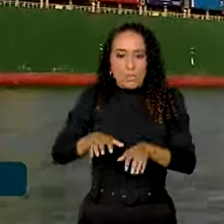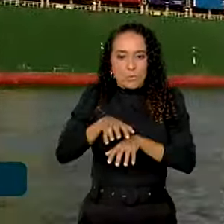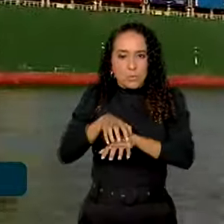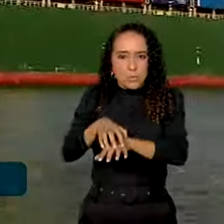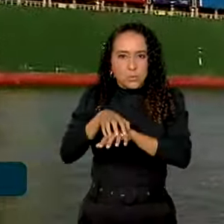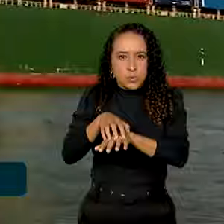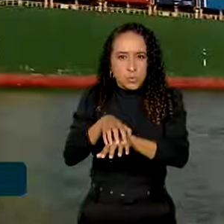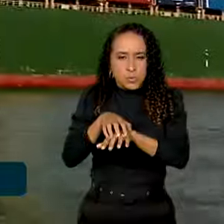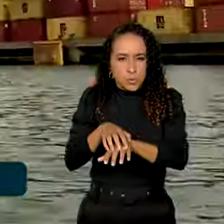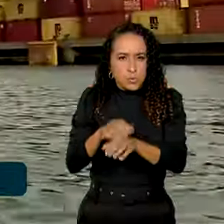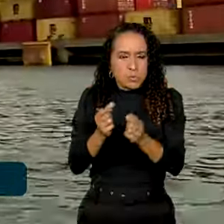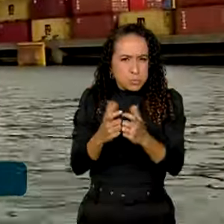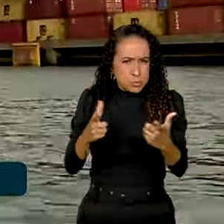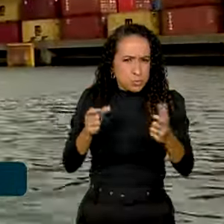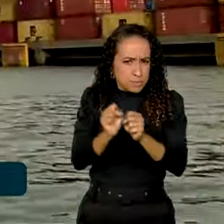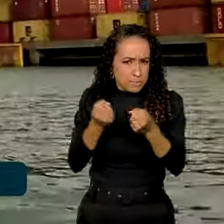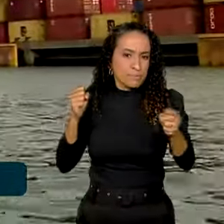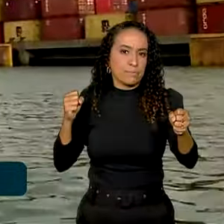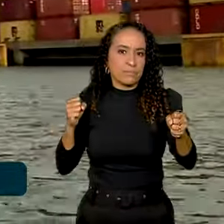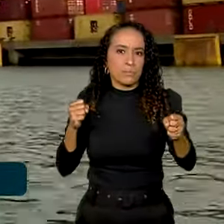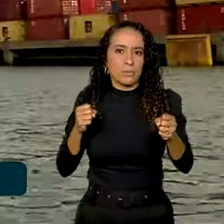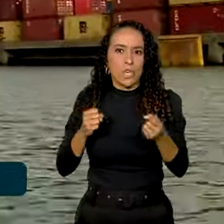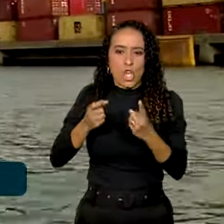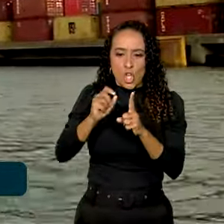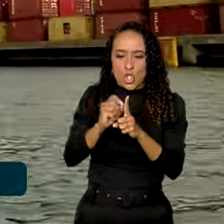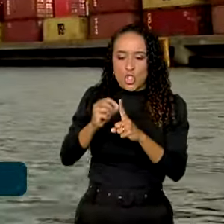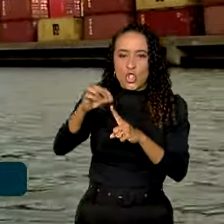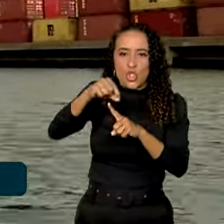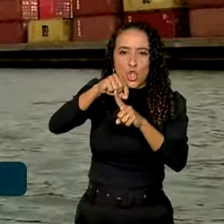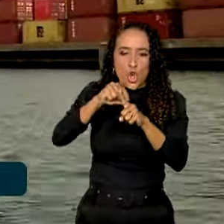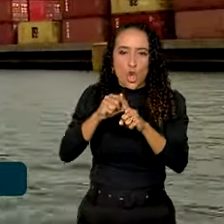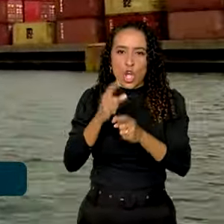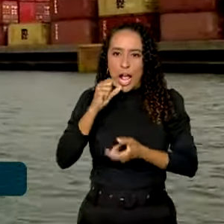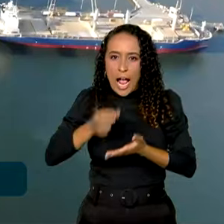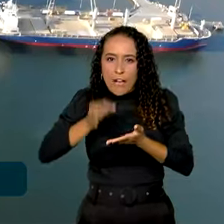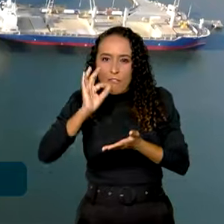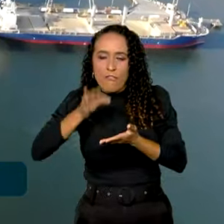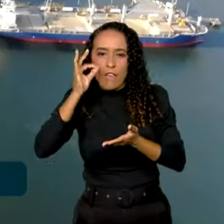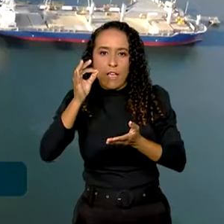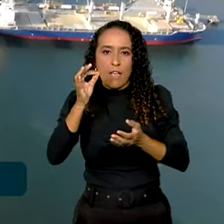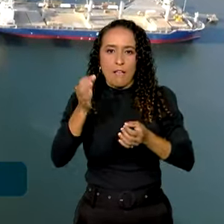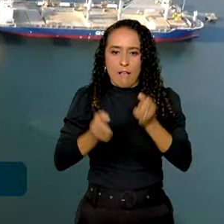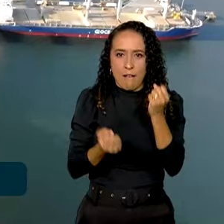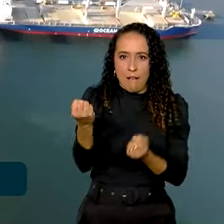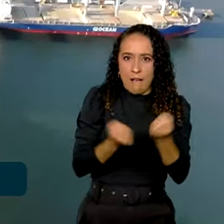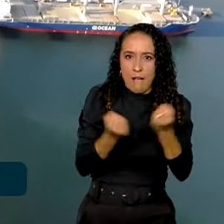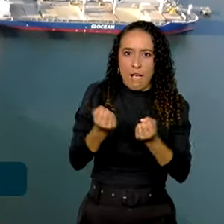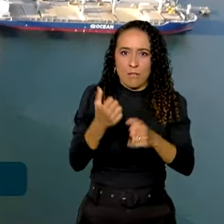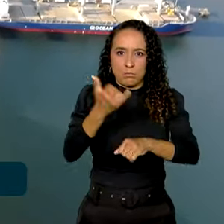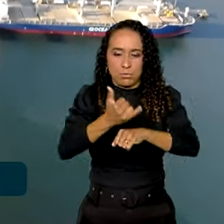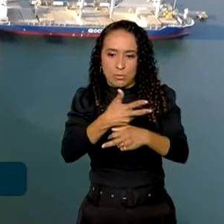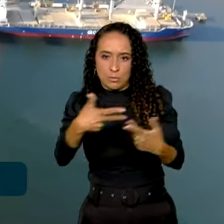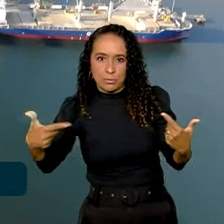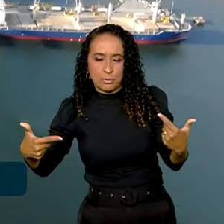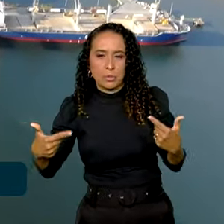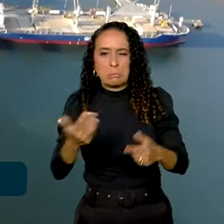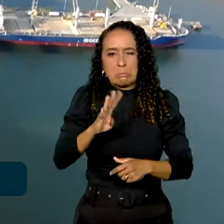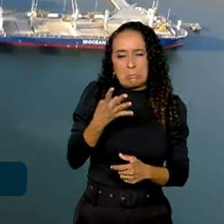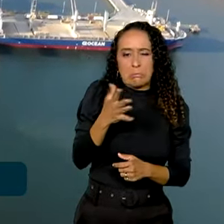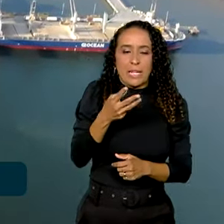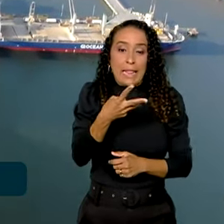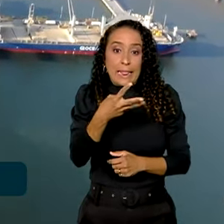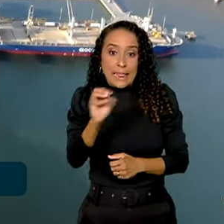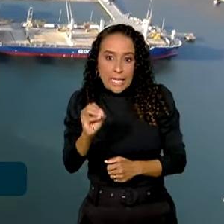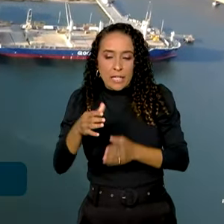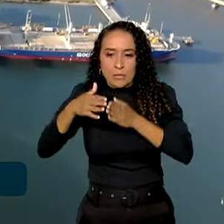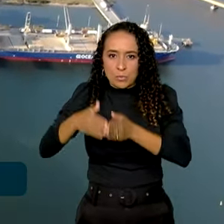cargas é grande. Soja, café, veículos, minérios. Em média, 30 navios cargueiros atracam